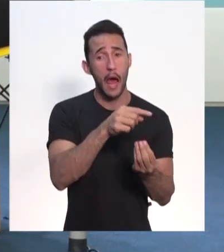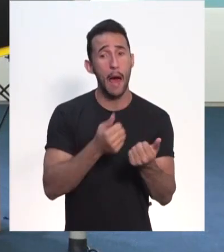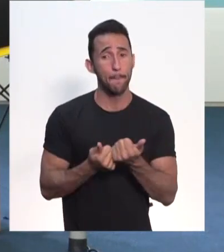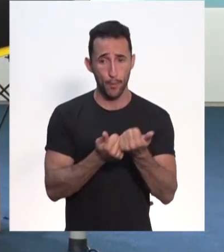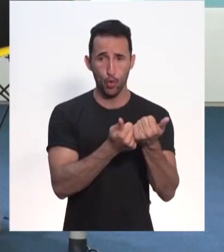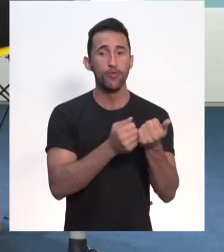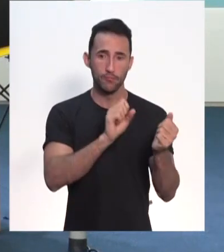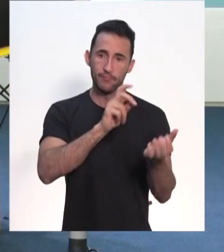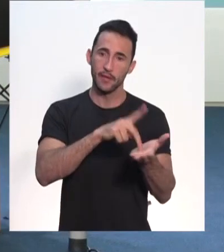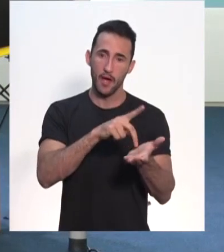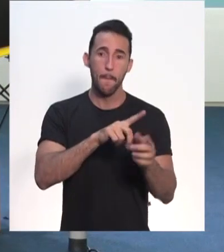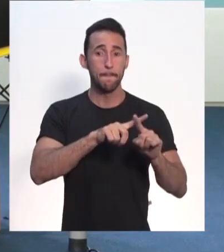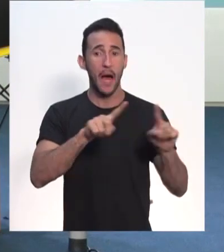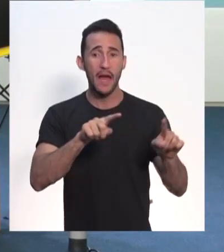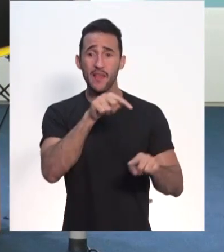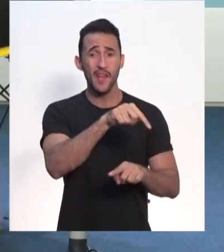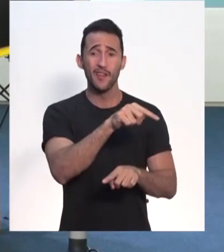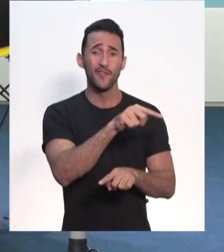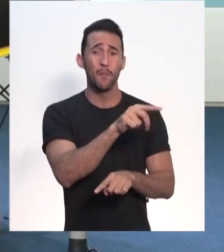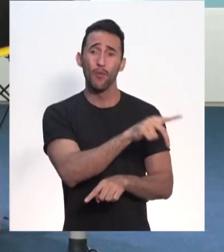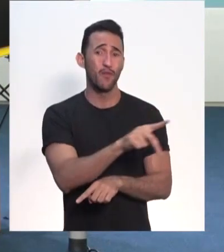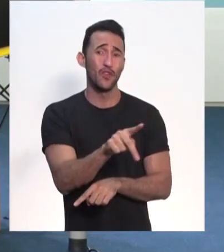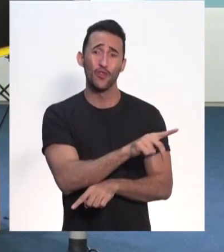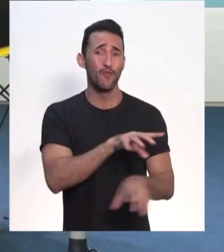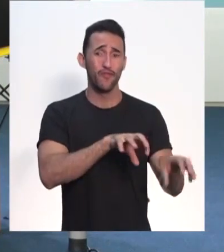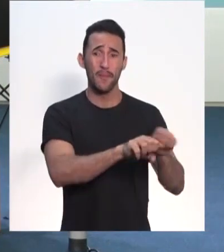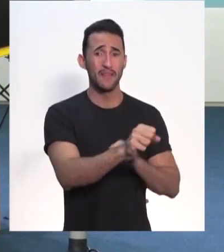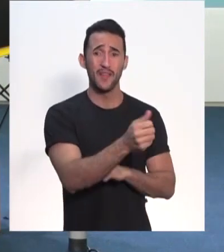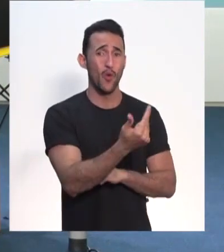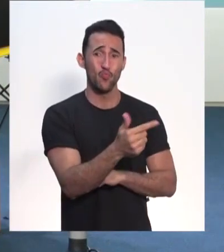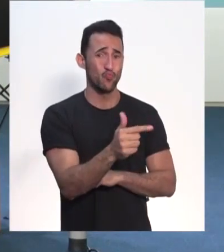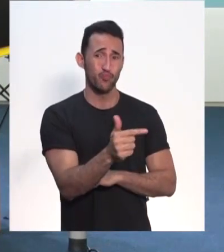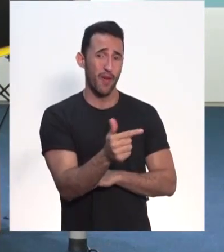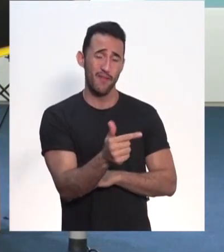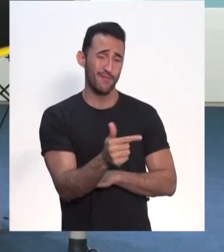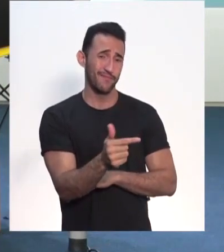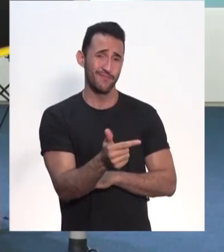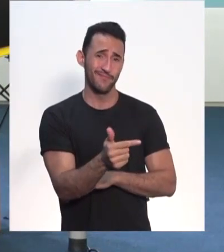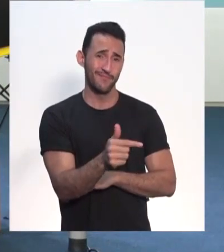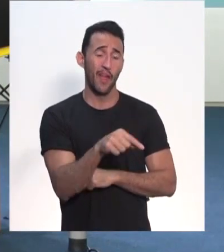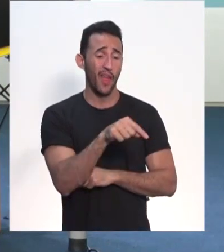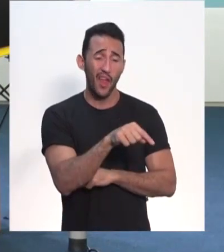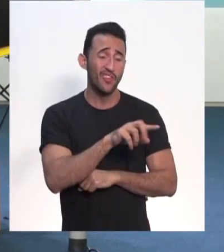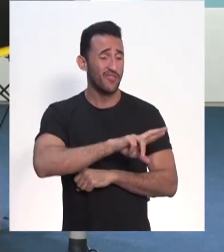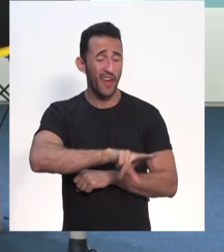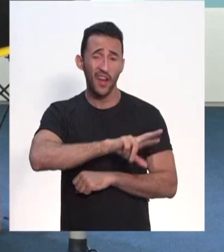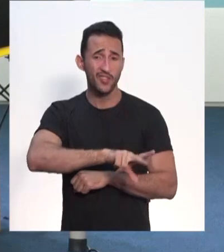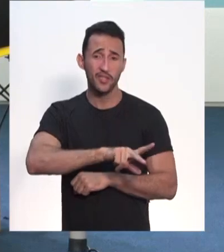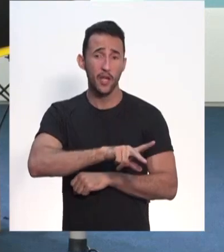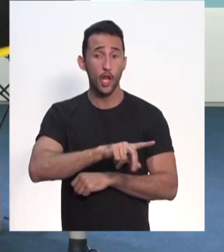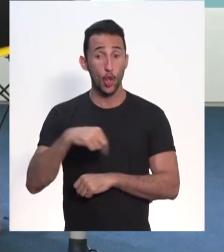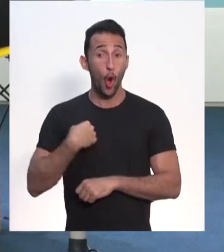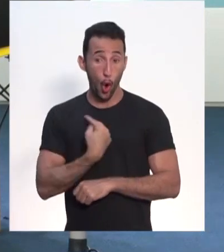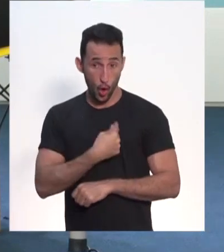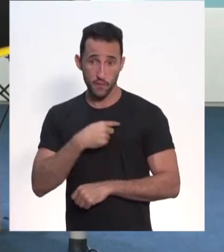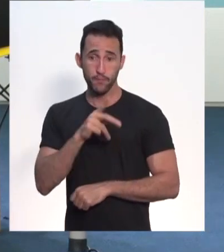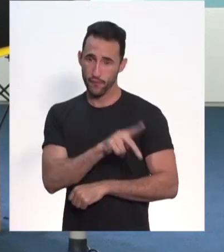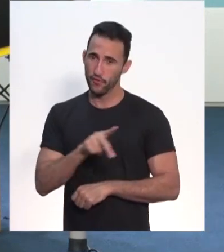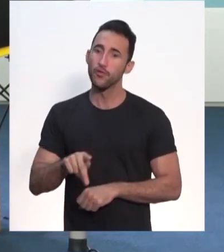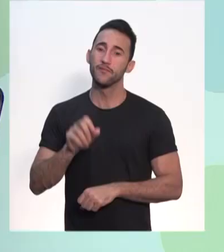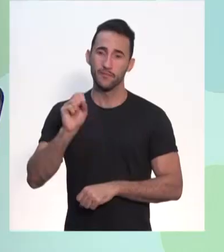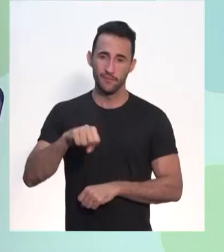É muito importante a gente continuar desenvolvendo o trabalho com os gêneros textuais, a estrutura dos